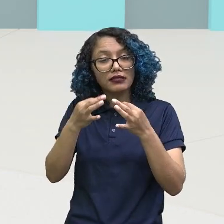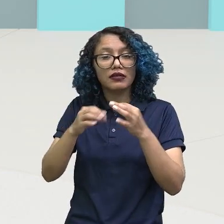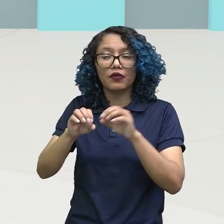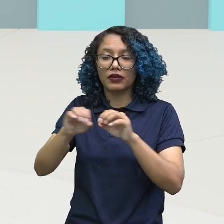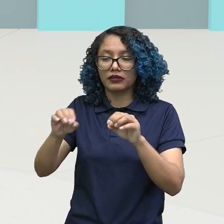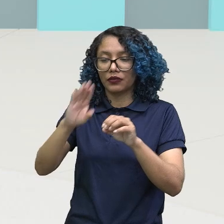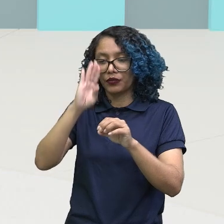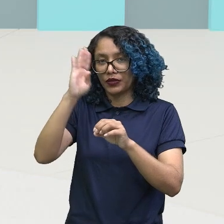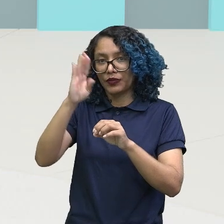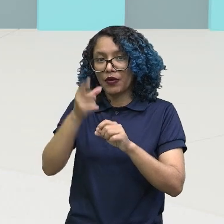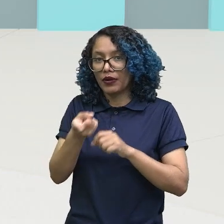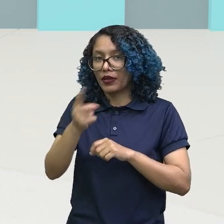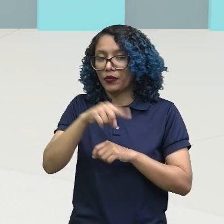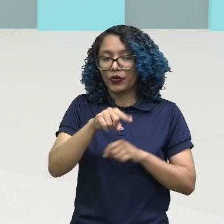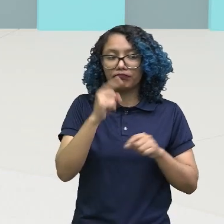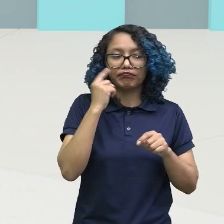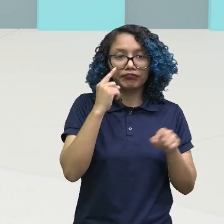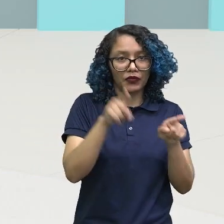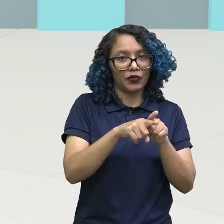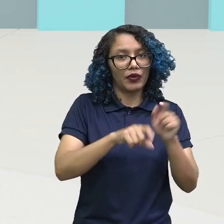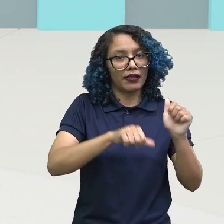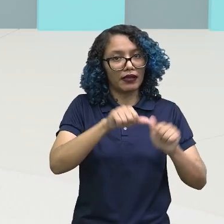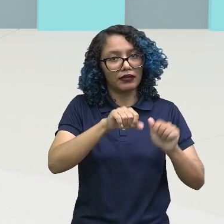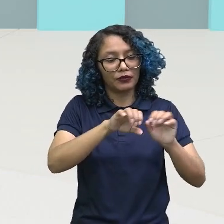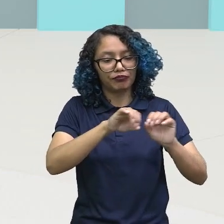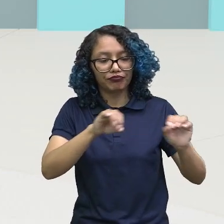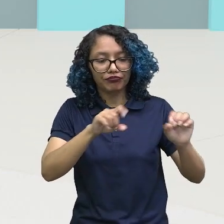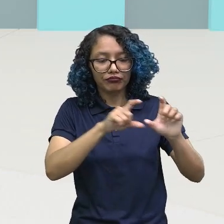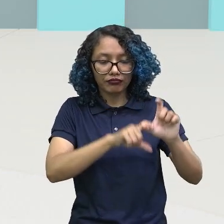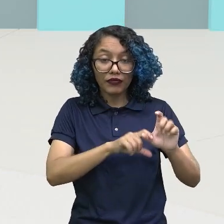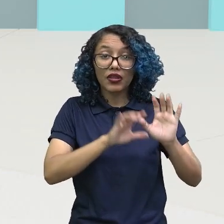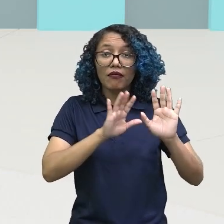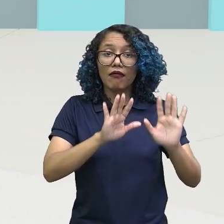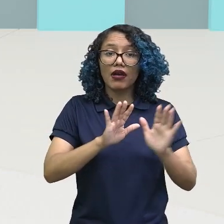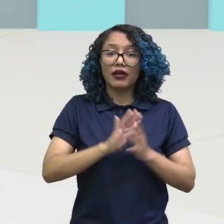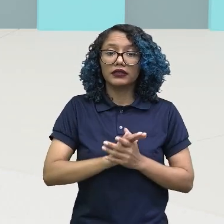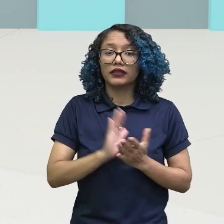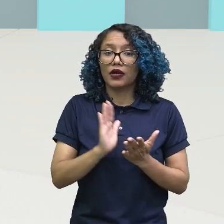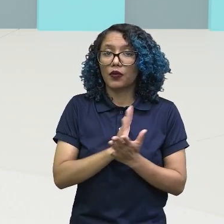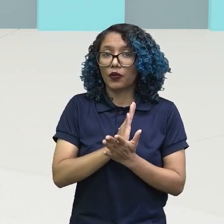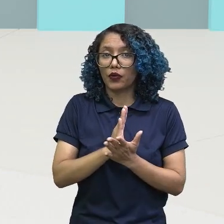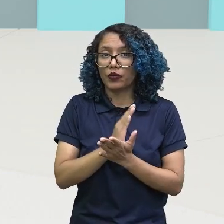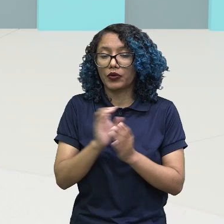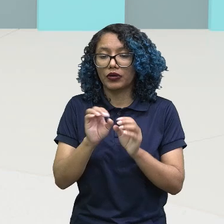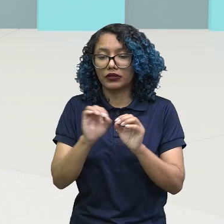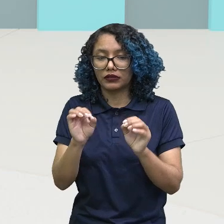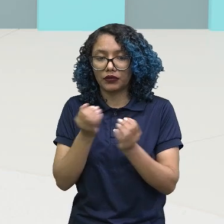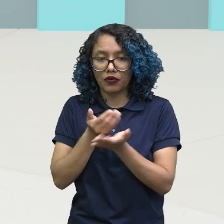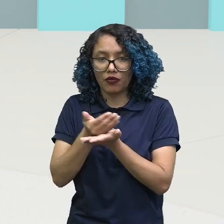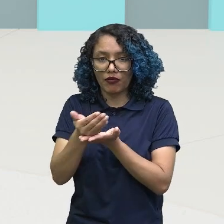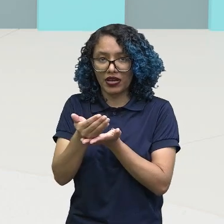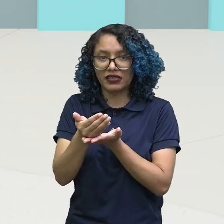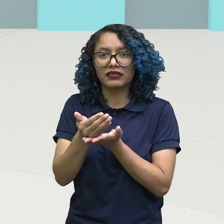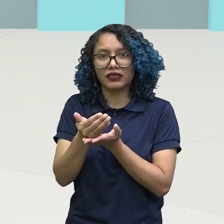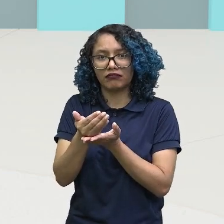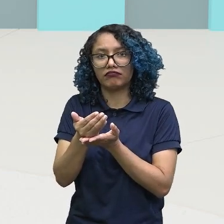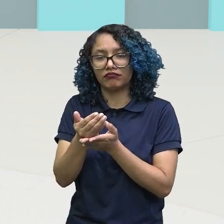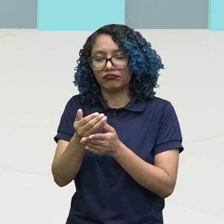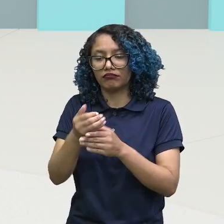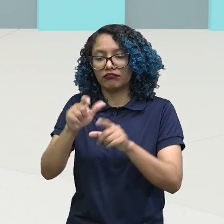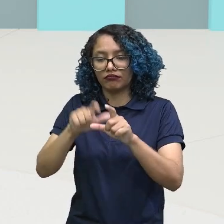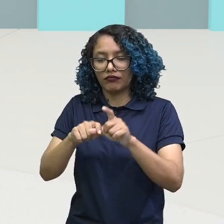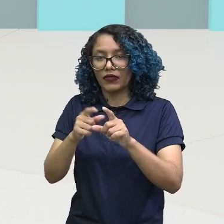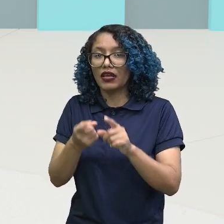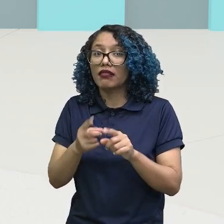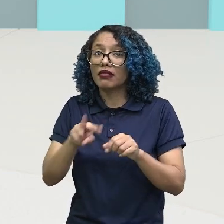para a oração subordinada. E é claro, tem orações que começam com a oração subordinativa e depois